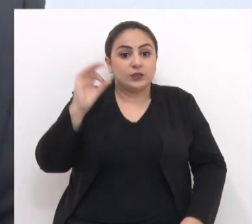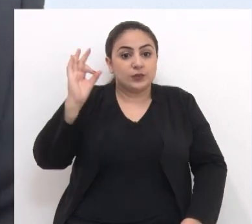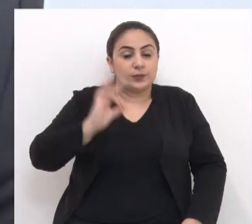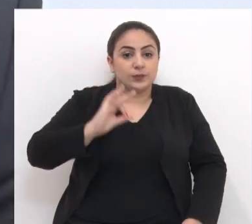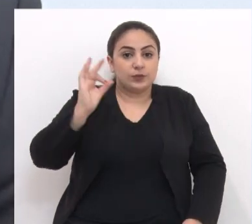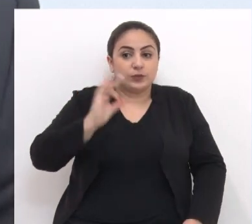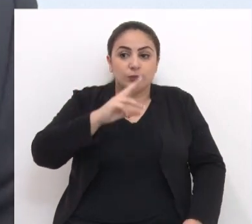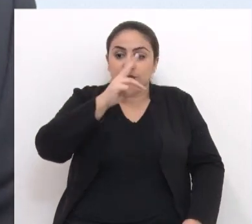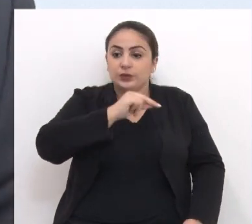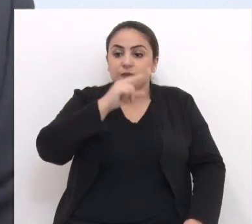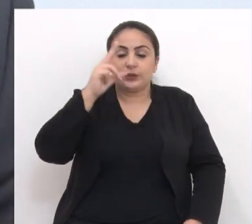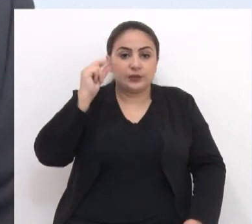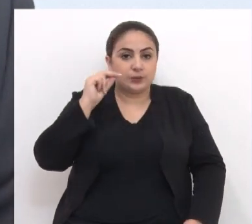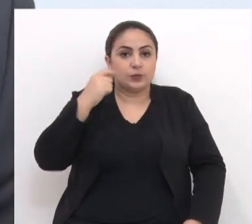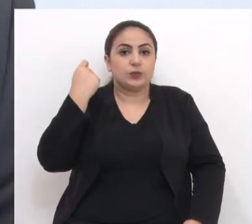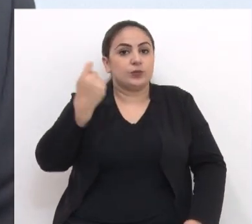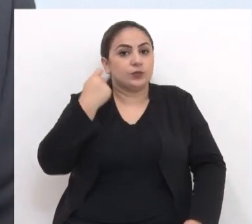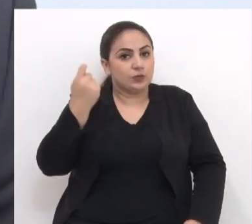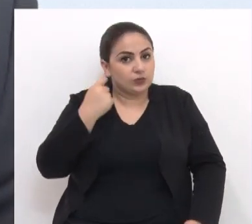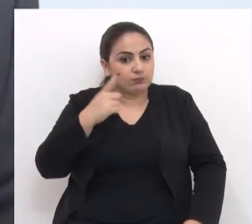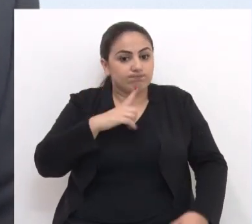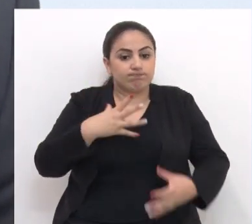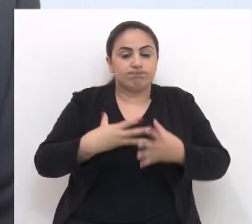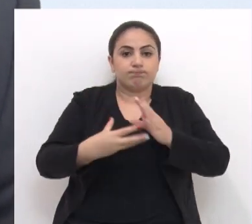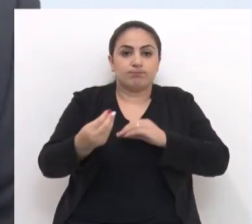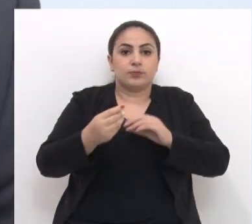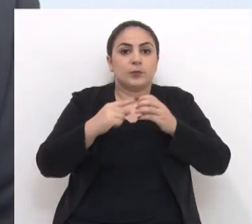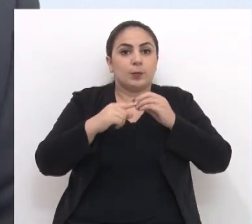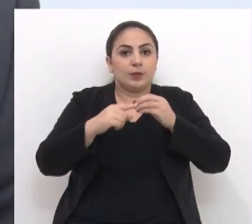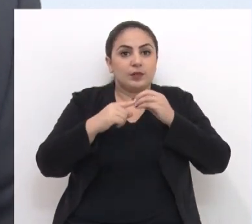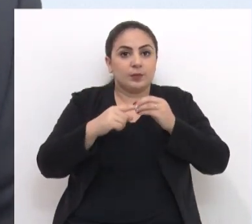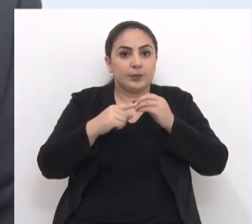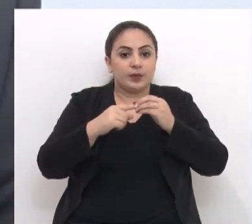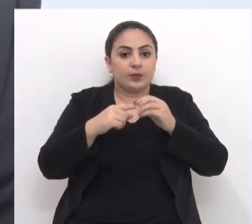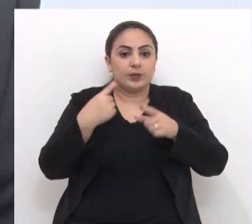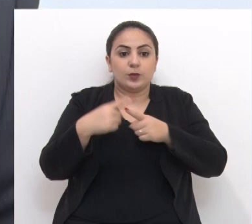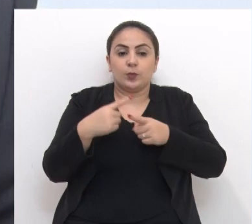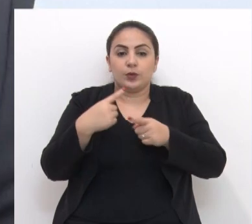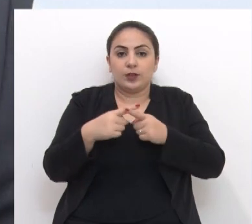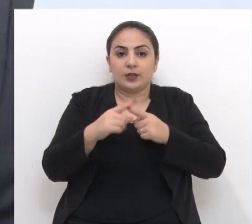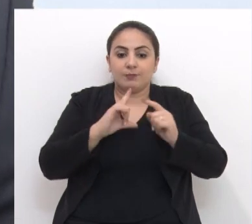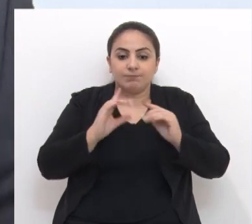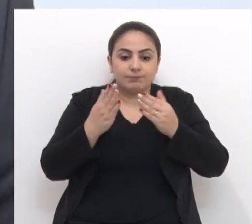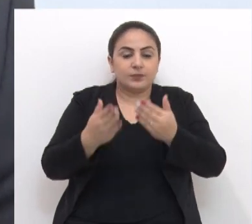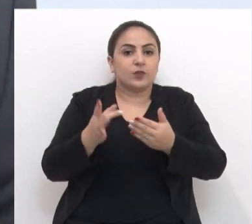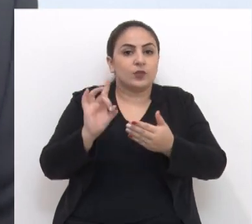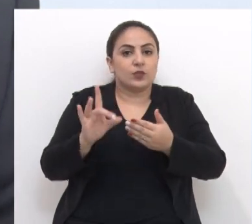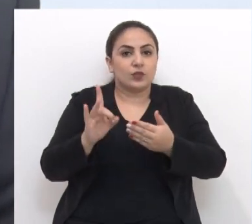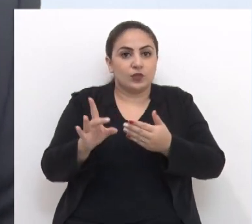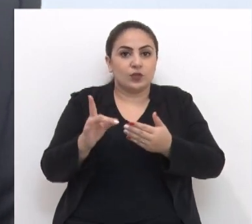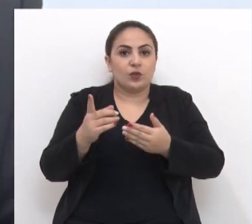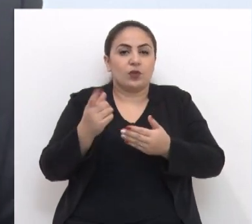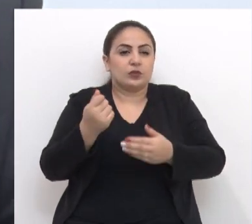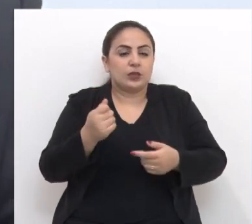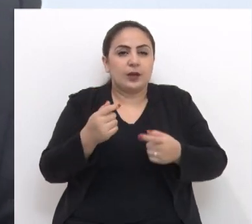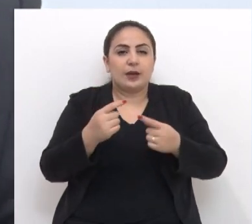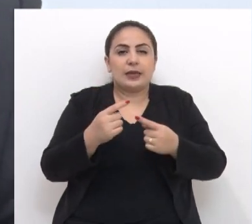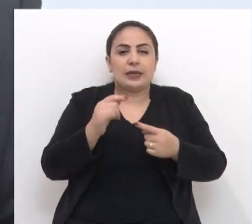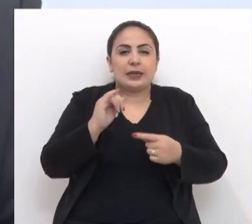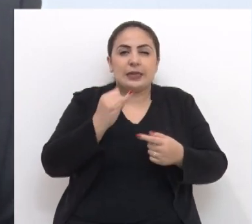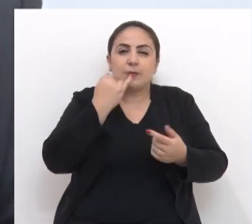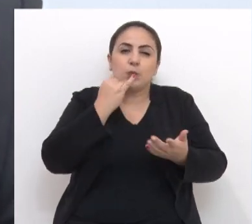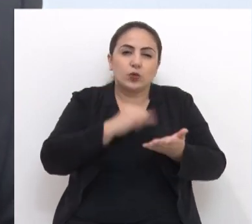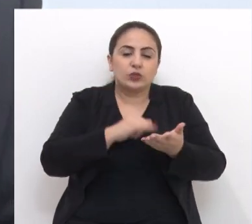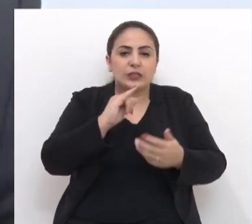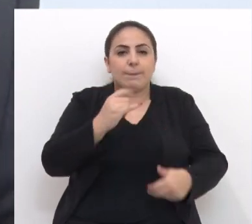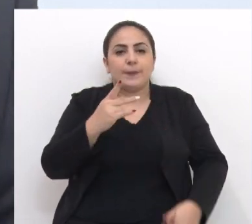praticamente 50% dos municípios do Rio Grande do Sul sejam extintos, principalmente porque estão sendo considerados apenas pequenas receitas como